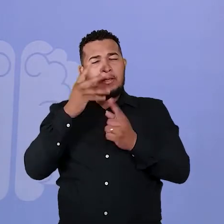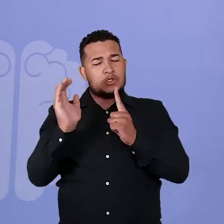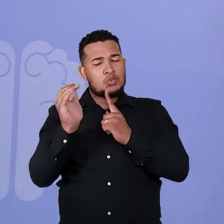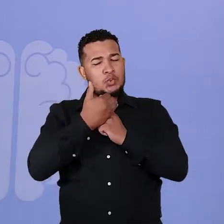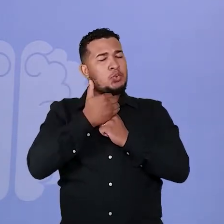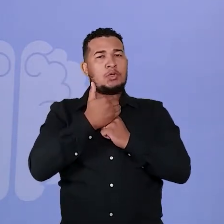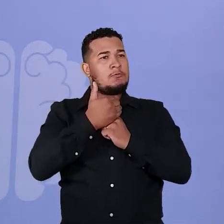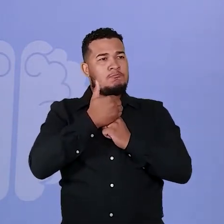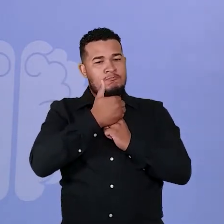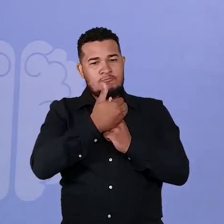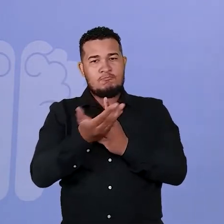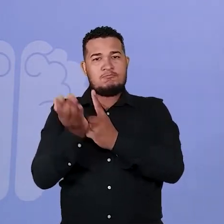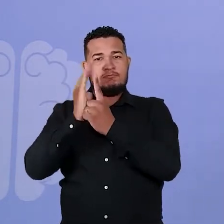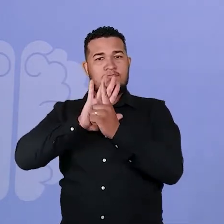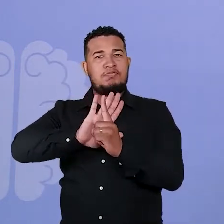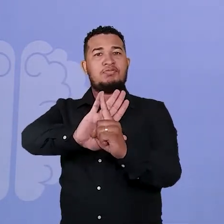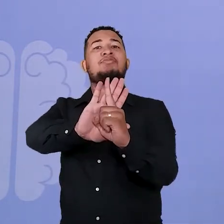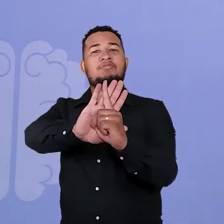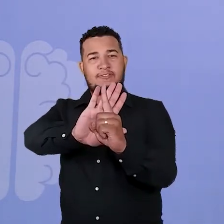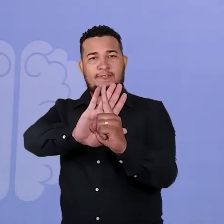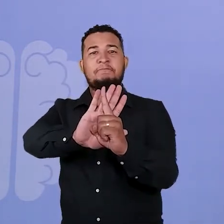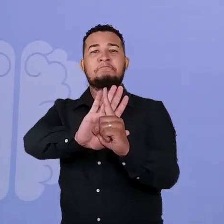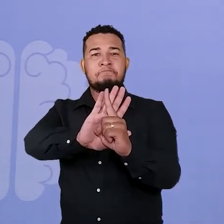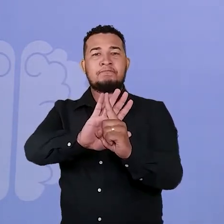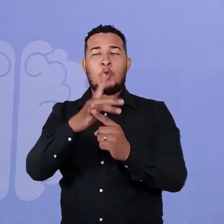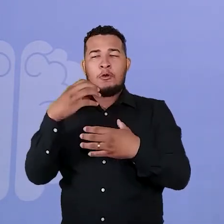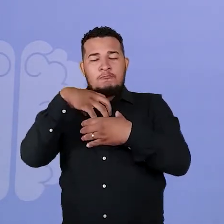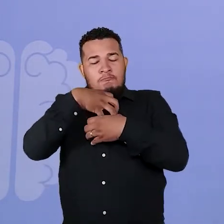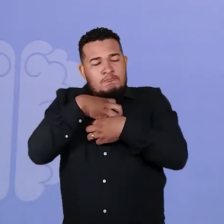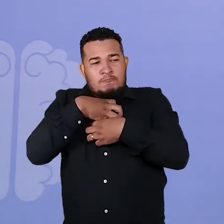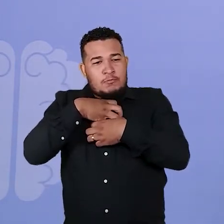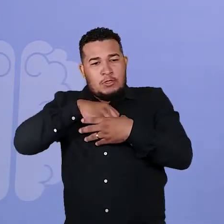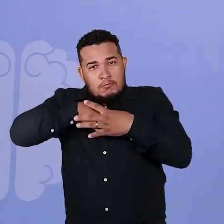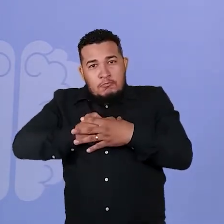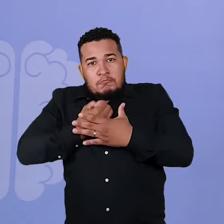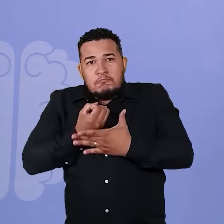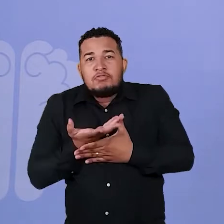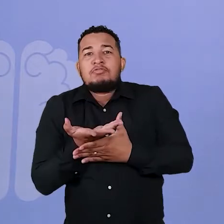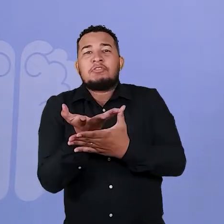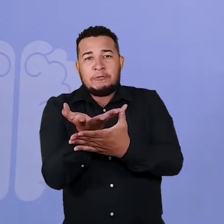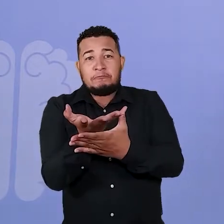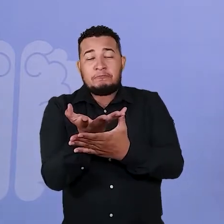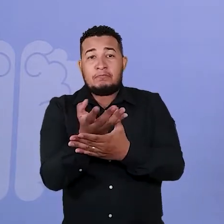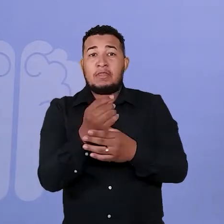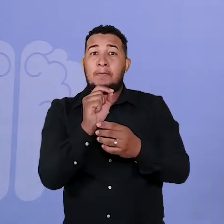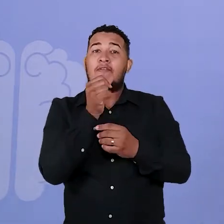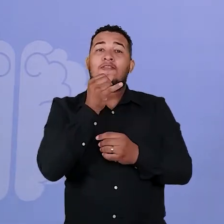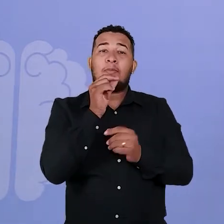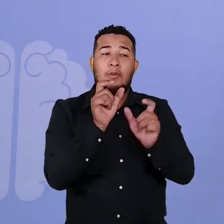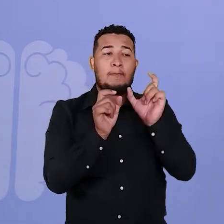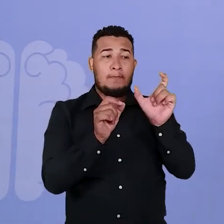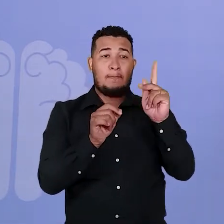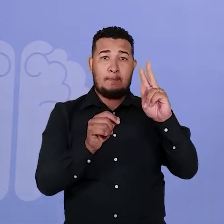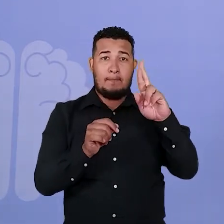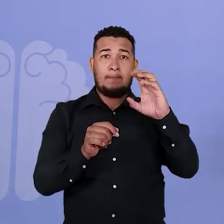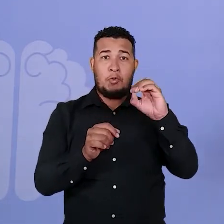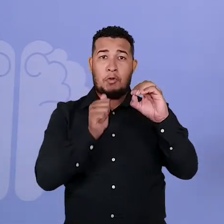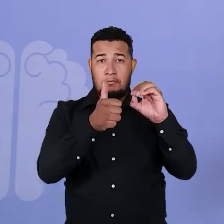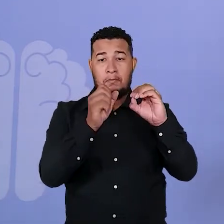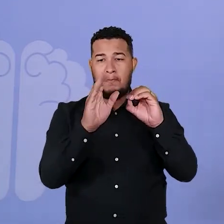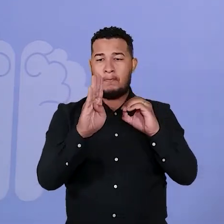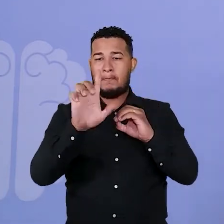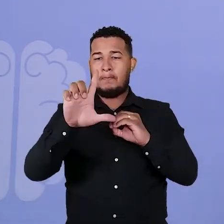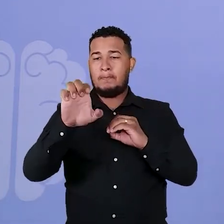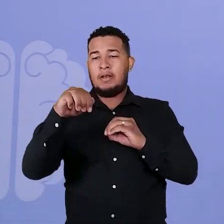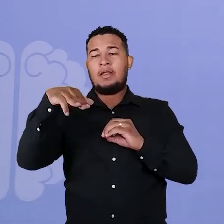que antes estava escondida para fora, para o público. E a continuação da palavra problema, esse